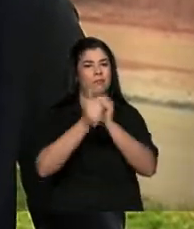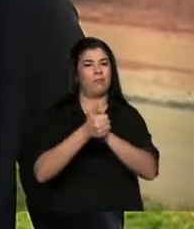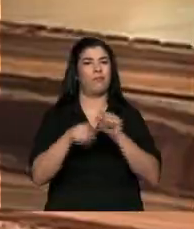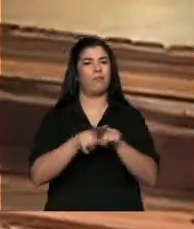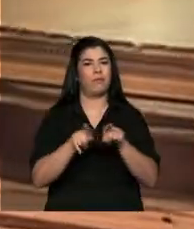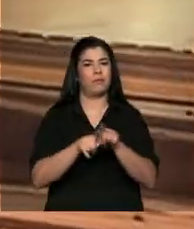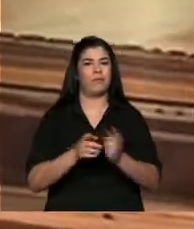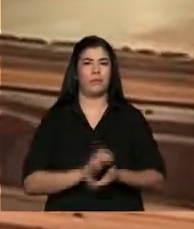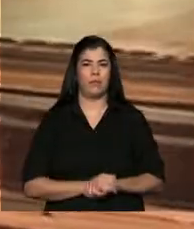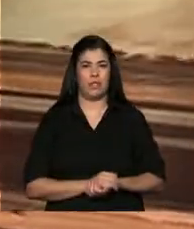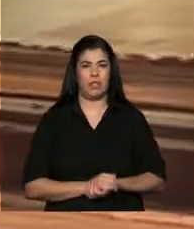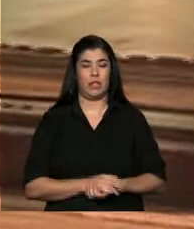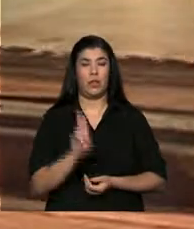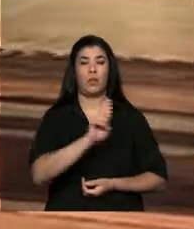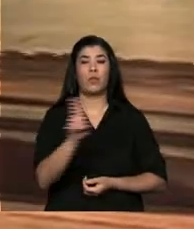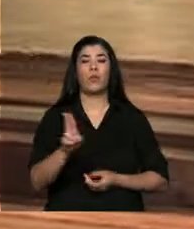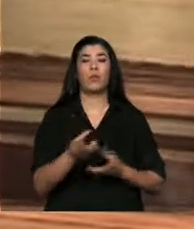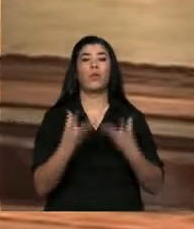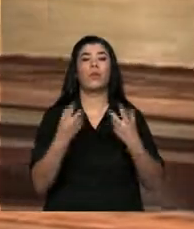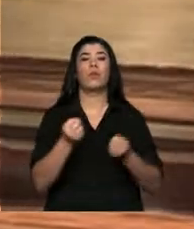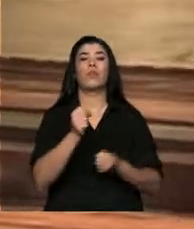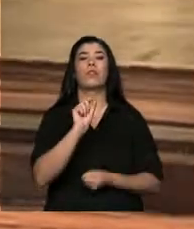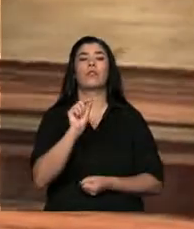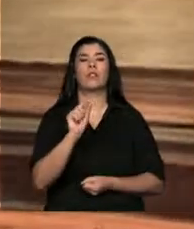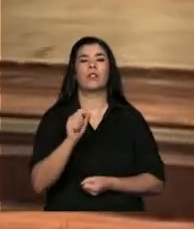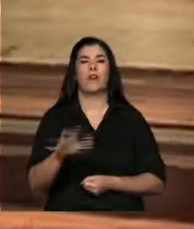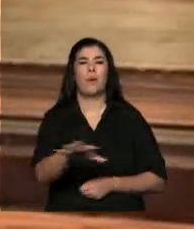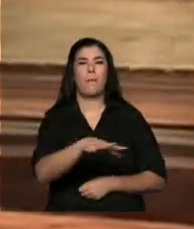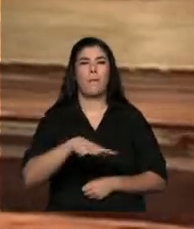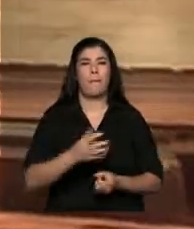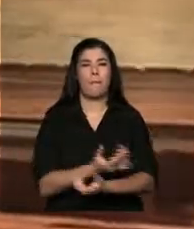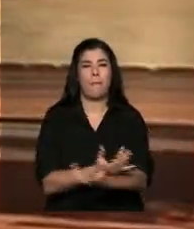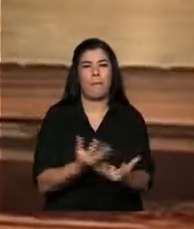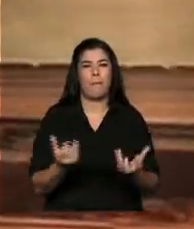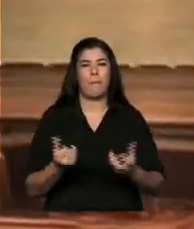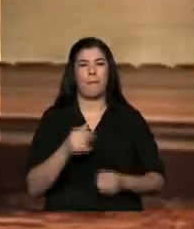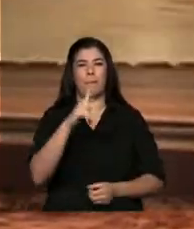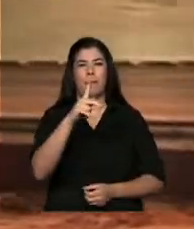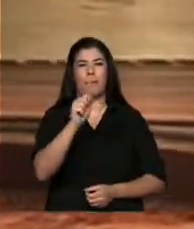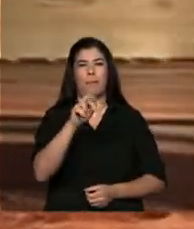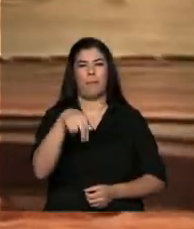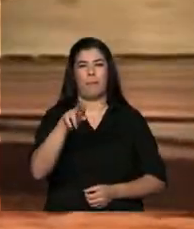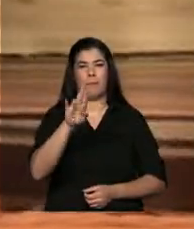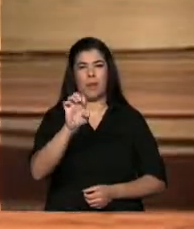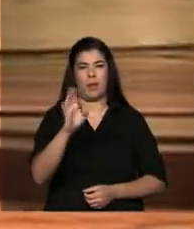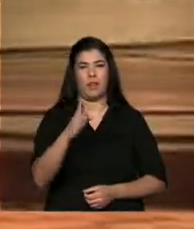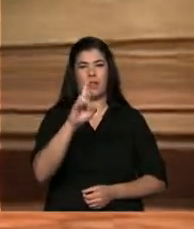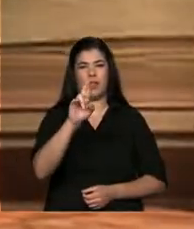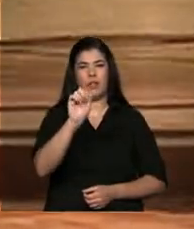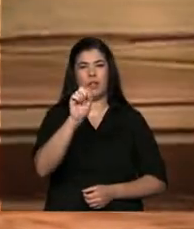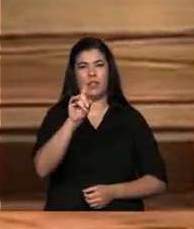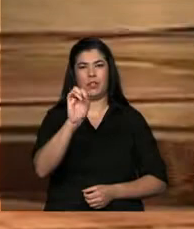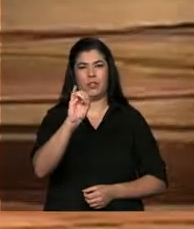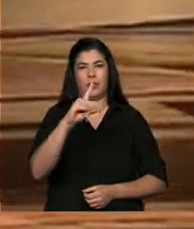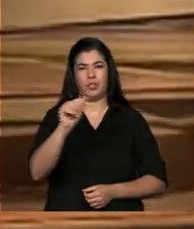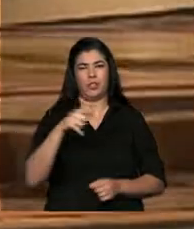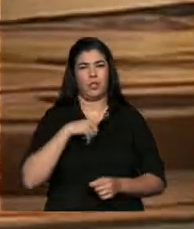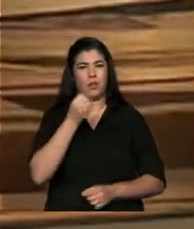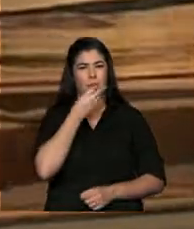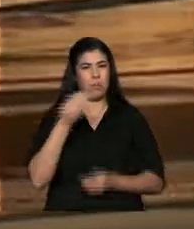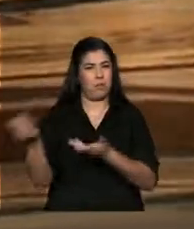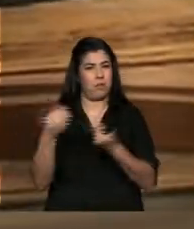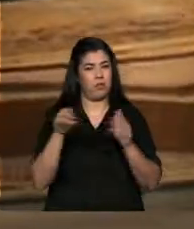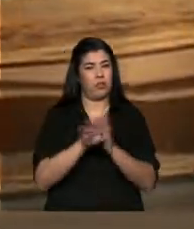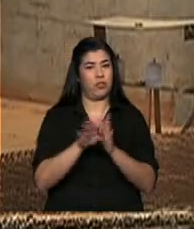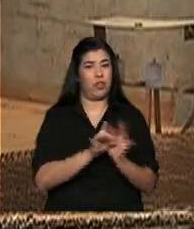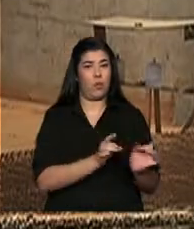livre. Batizado como Parque Radical, o espaço deve trazer investimentos para as infraestruturas de lazer, comércio e